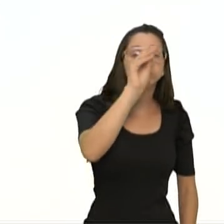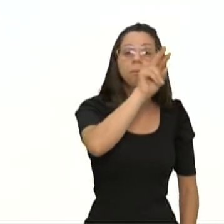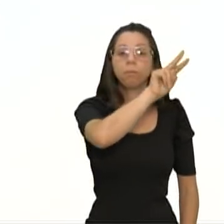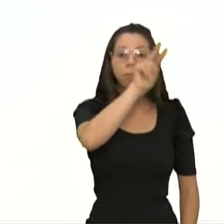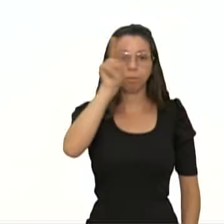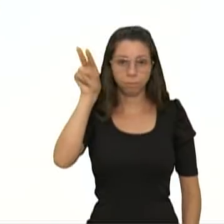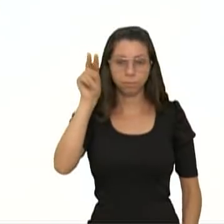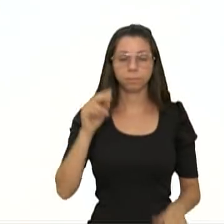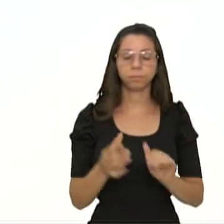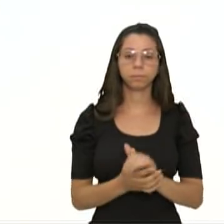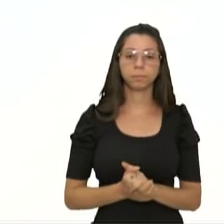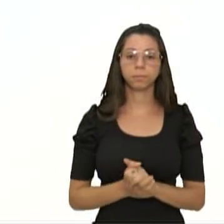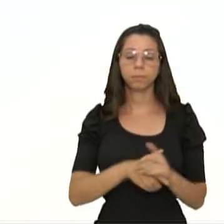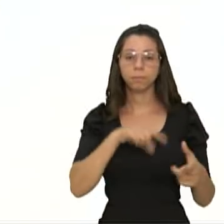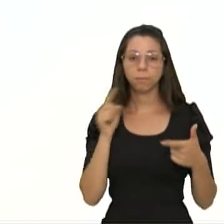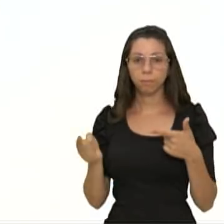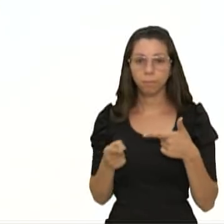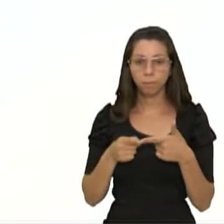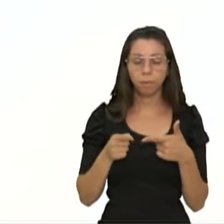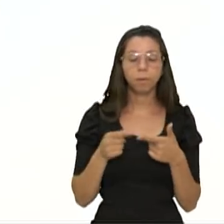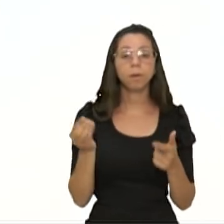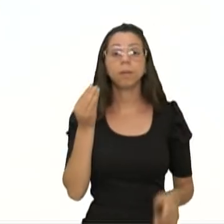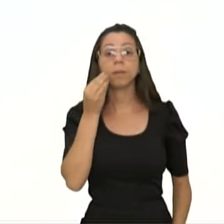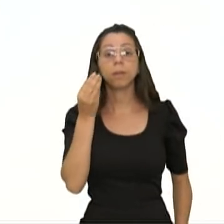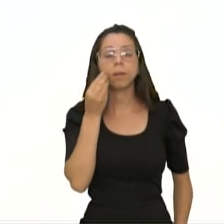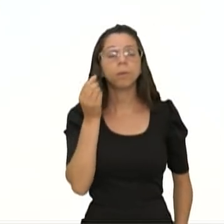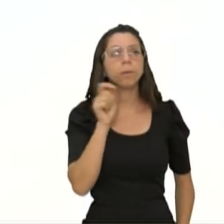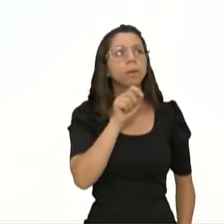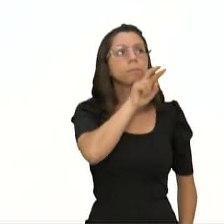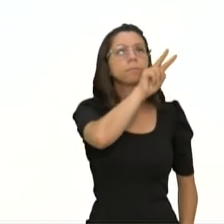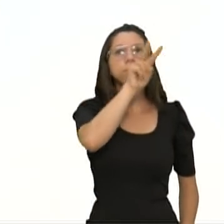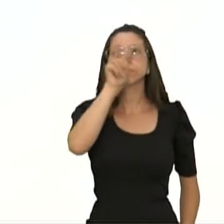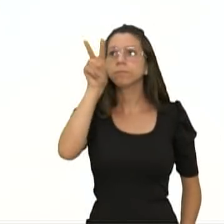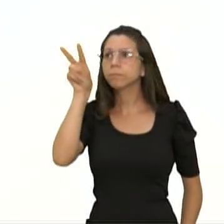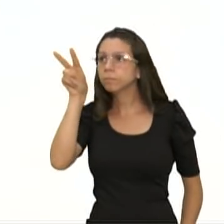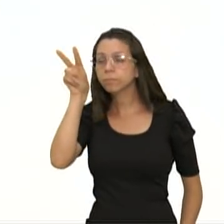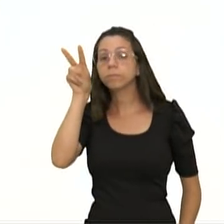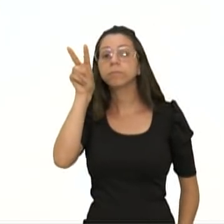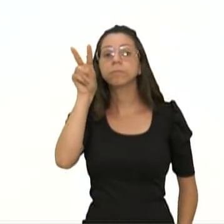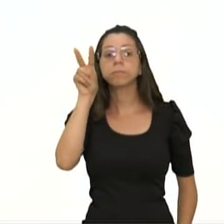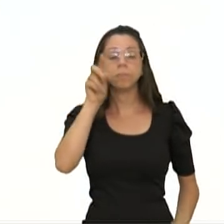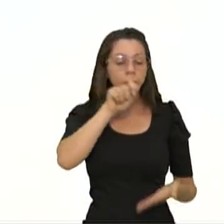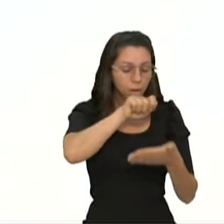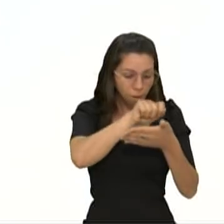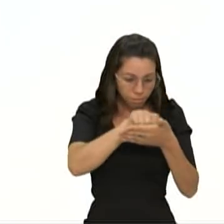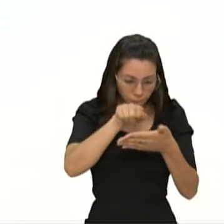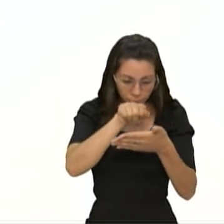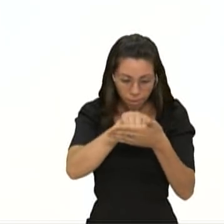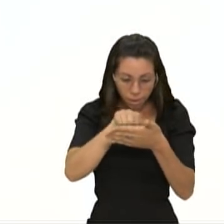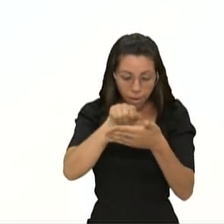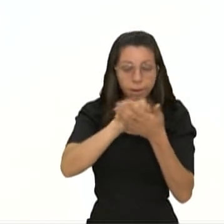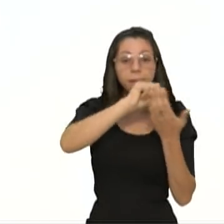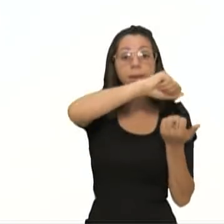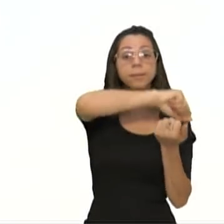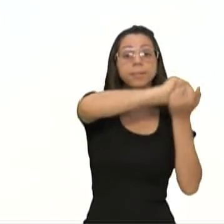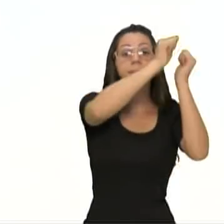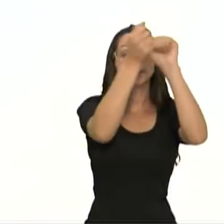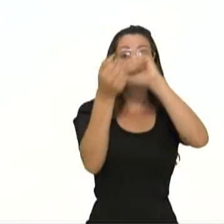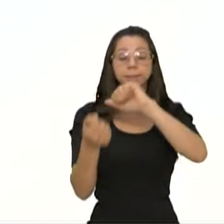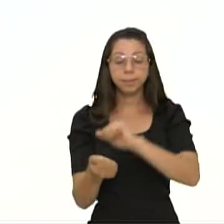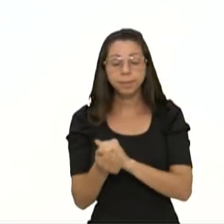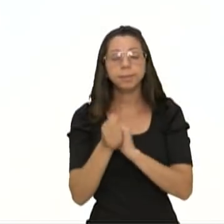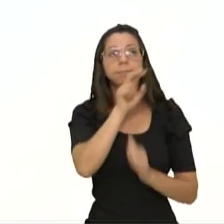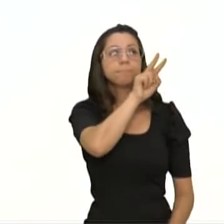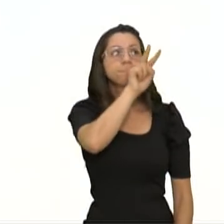enunciado. Segunda coisa, tente escrever uma equação que represente, que traduza o